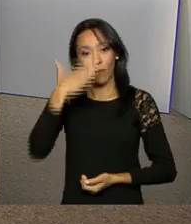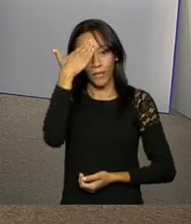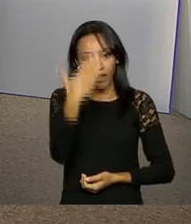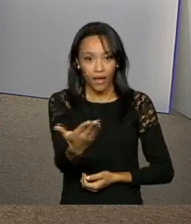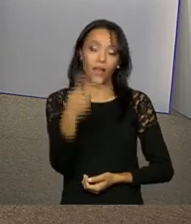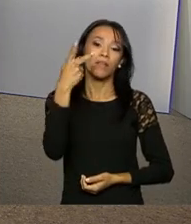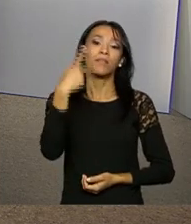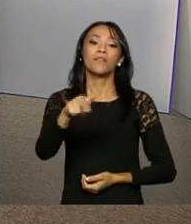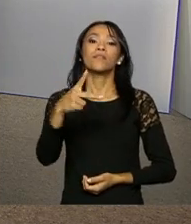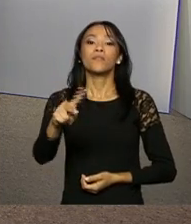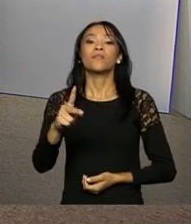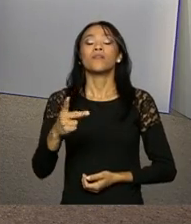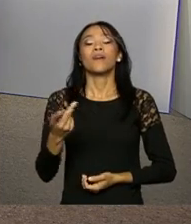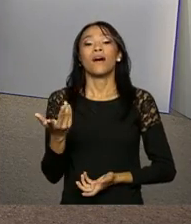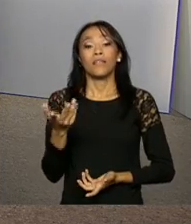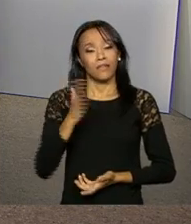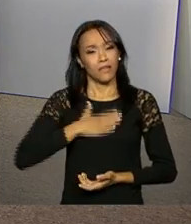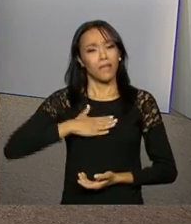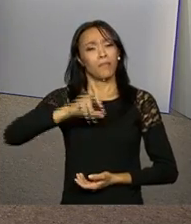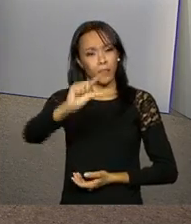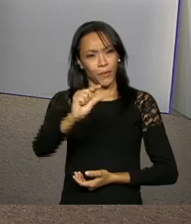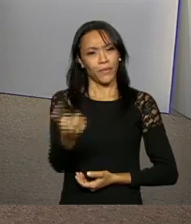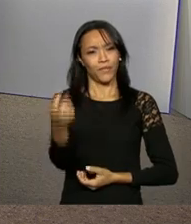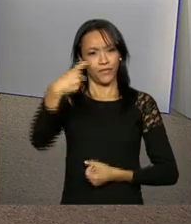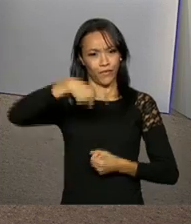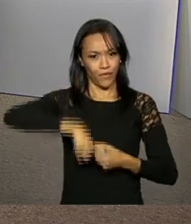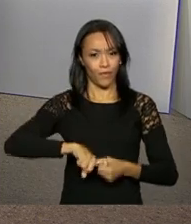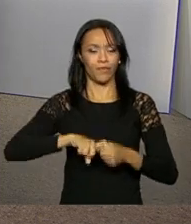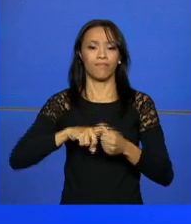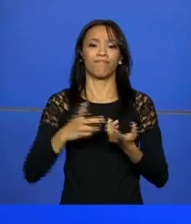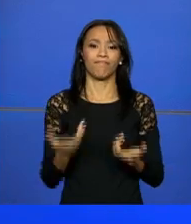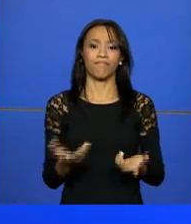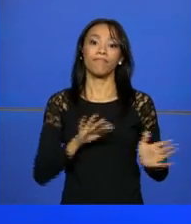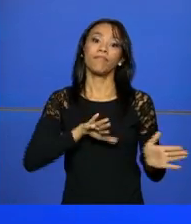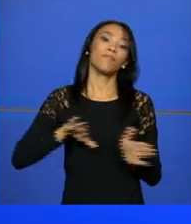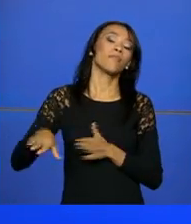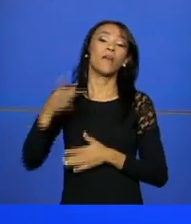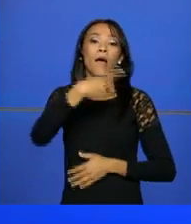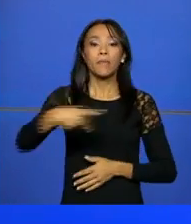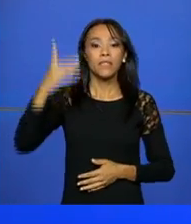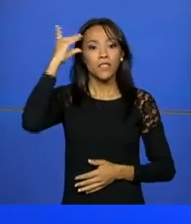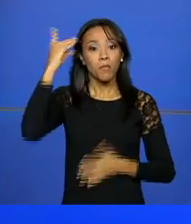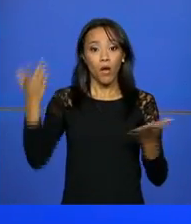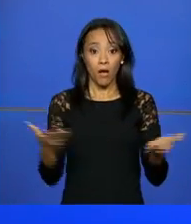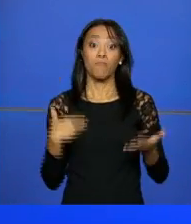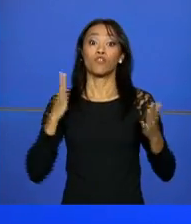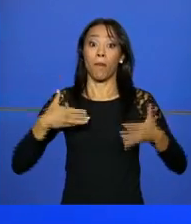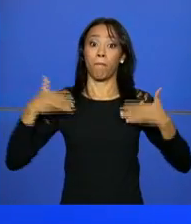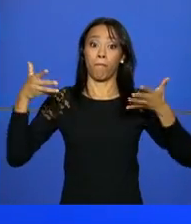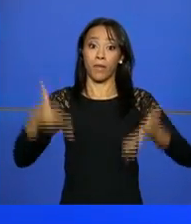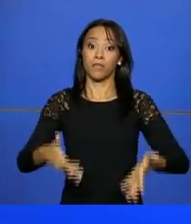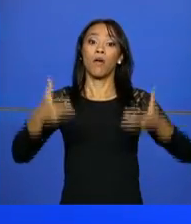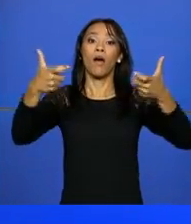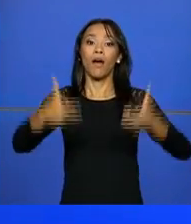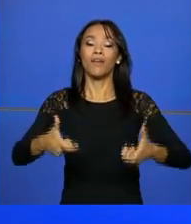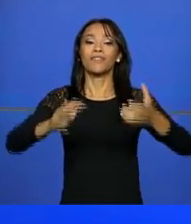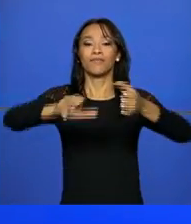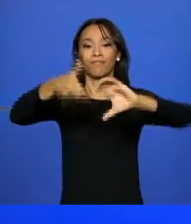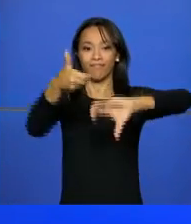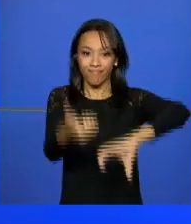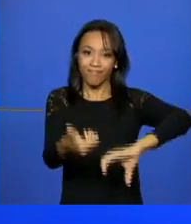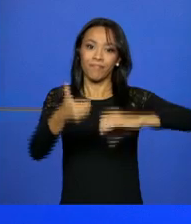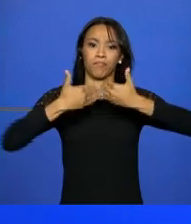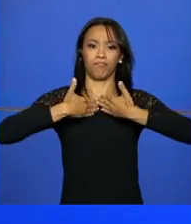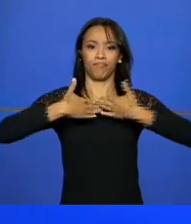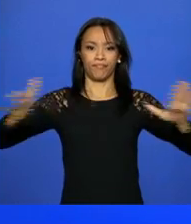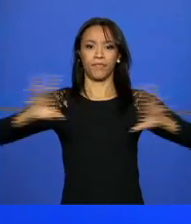Leandro, pela sua participação ao vivo. Daqui a pouco a gente volta a conversar. A presidenta Dilma Rousseff participou da cerimônia de abertura do ano legislativo